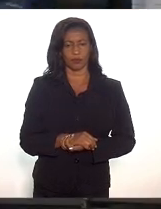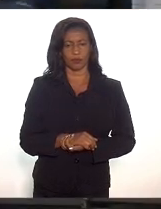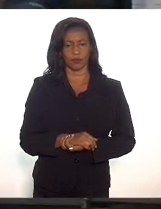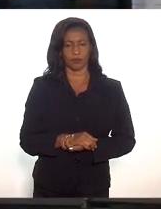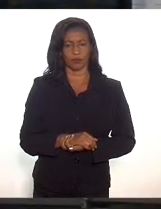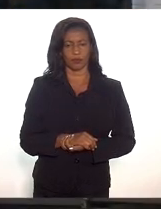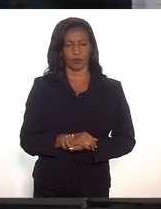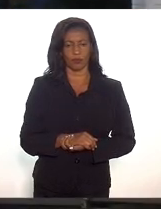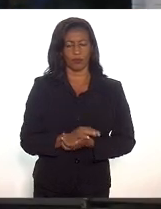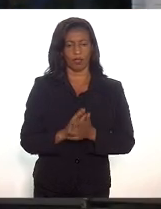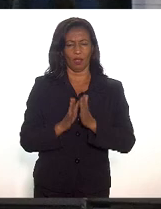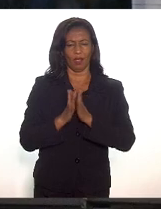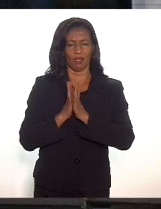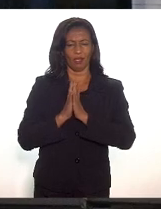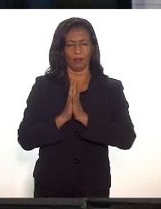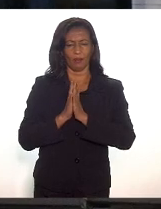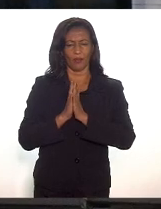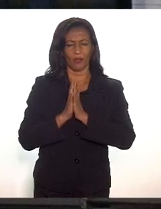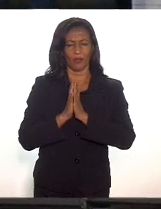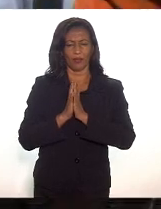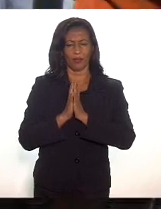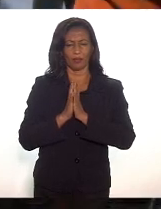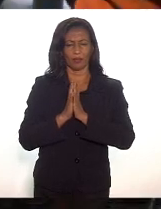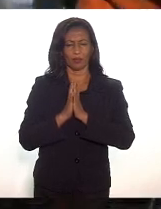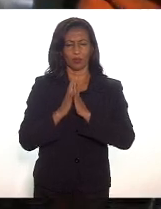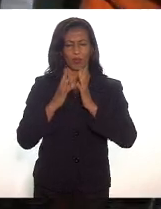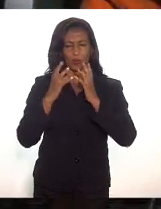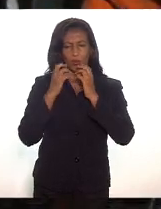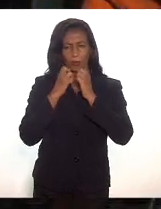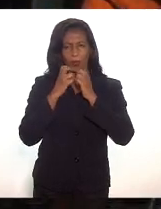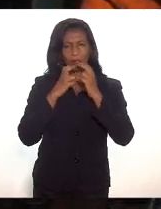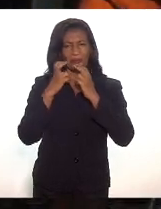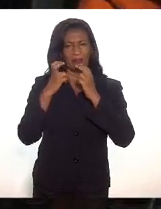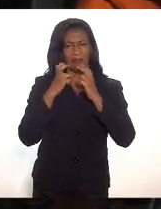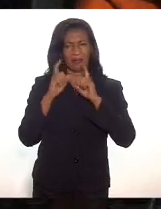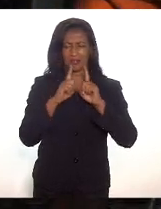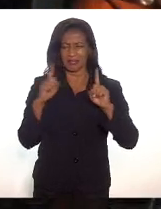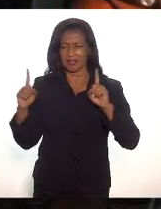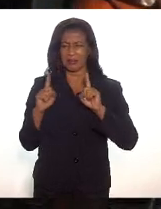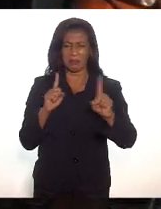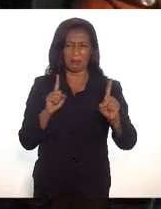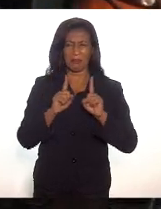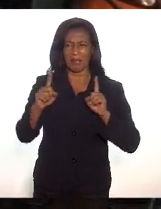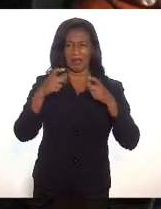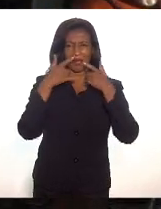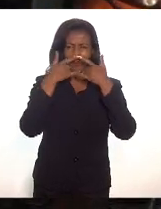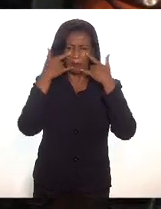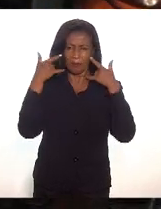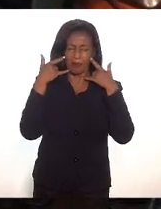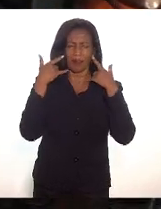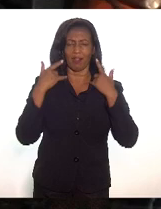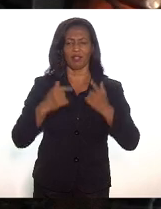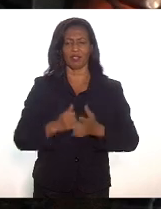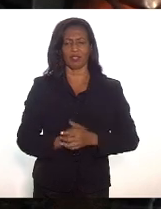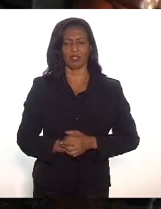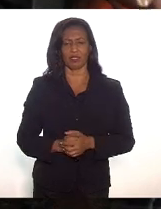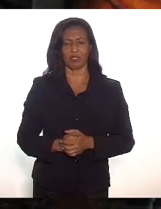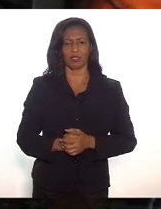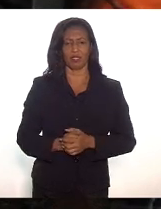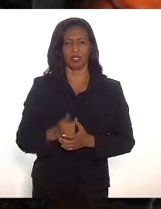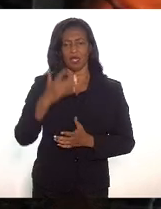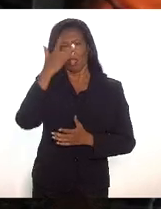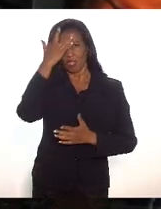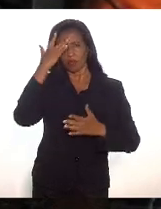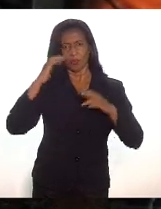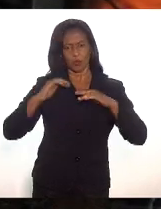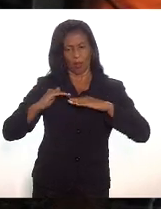Chama, por favor, vamos resguardar a distância, vamos usar máscara, vamos ocupar os